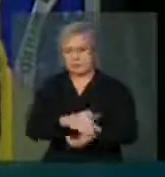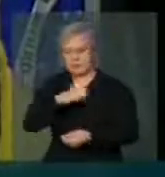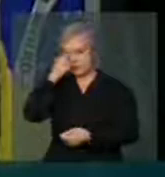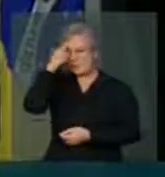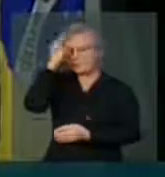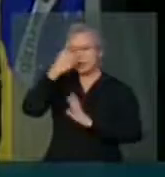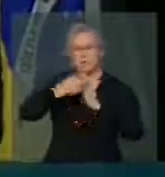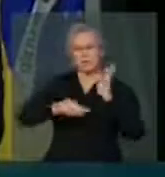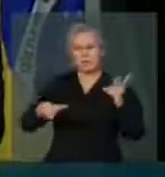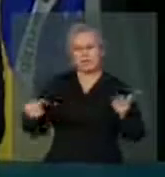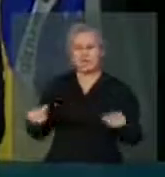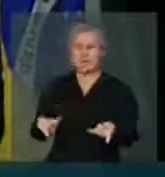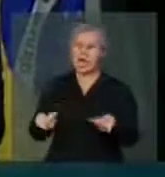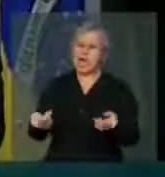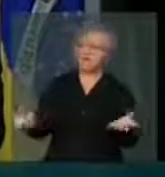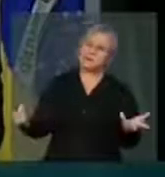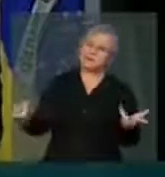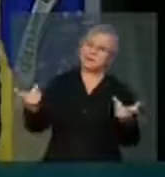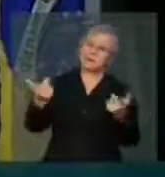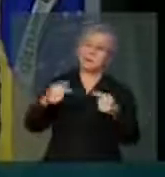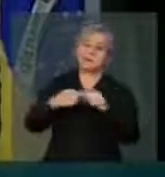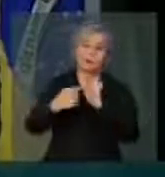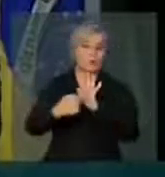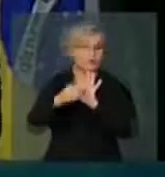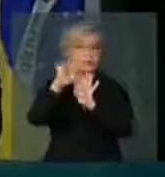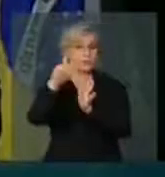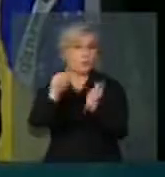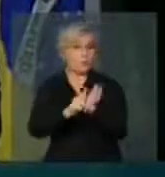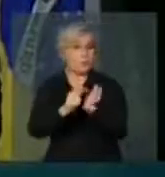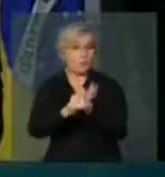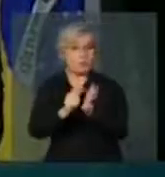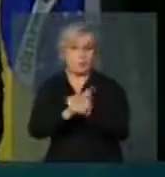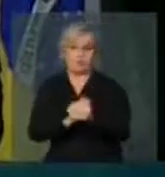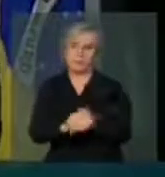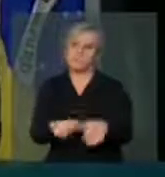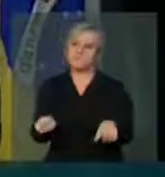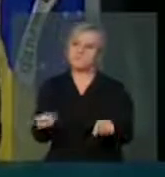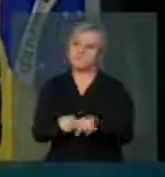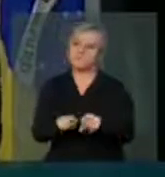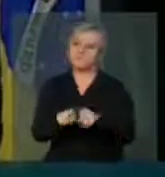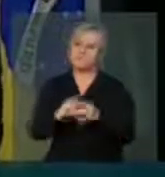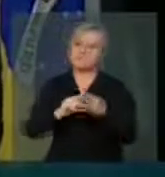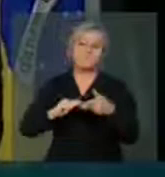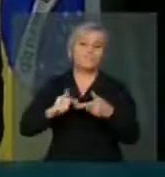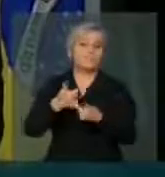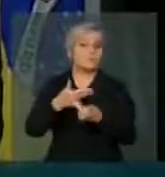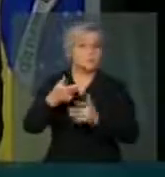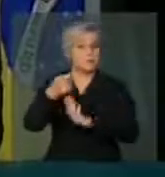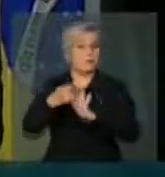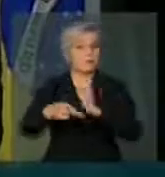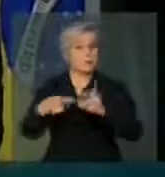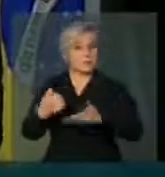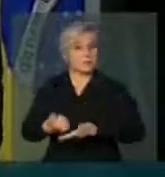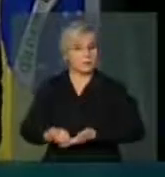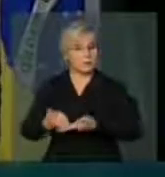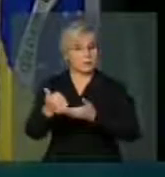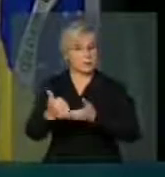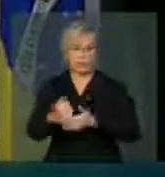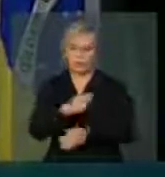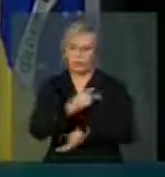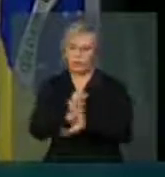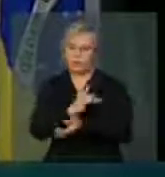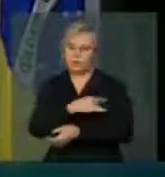que não saem do papel, anunciam pacotes econômicos requentados e sustentáveis. Um partido que mente,